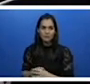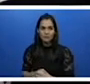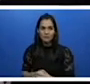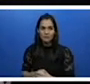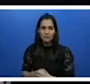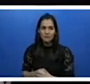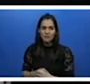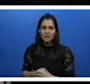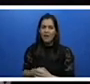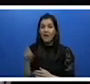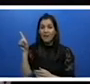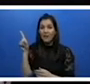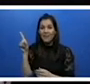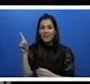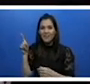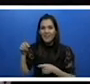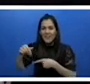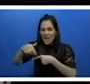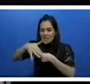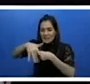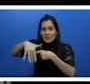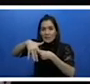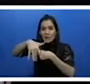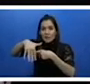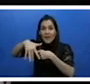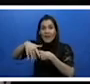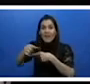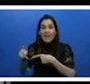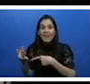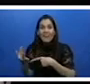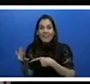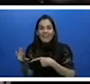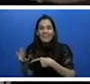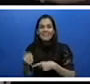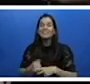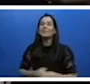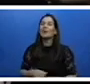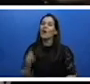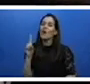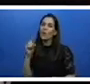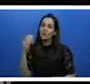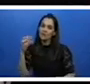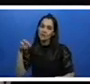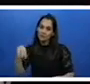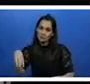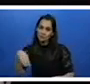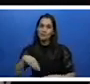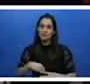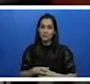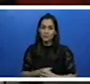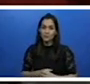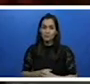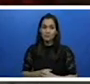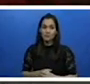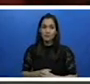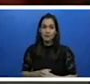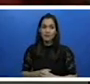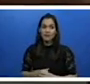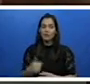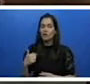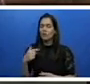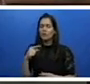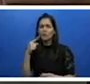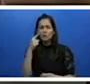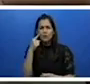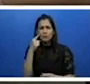da centopeia? Olha lá que pequenininho, o pezinho da centopeia. 1 centímetro. Então, vocês observem que sem régua não dá